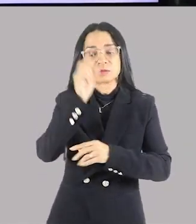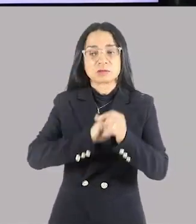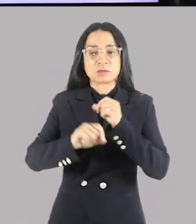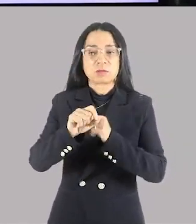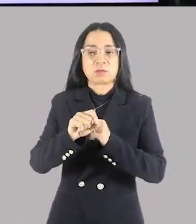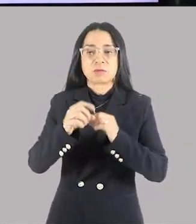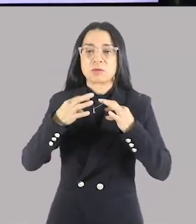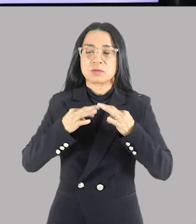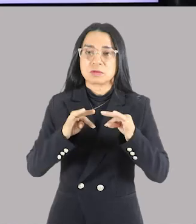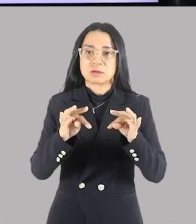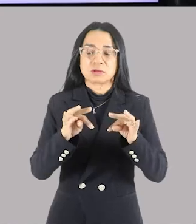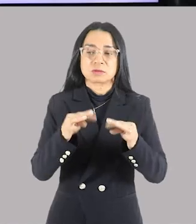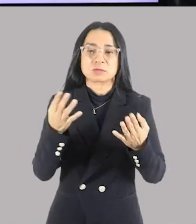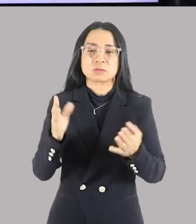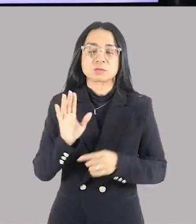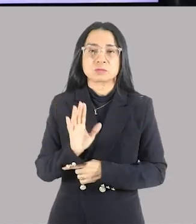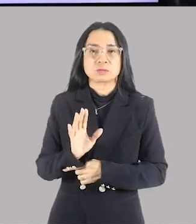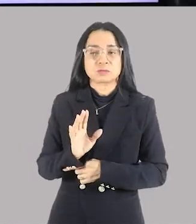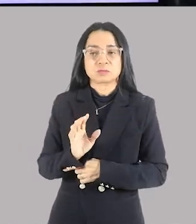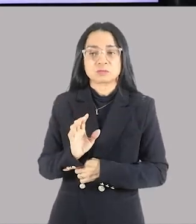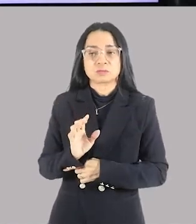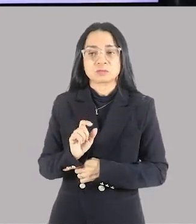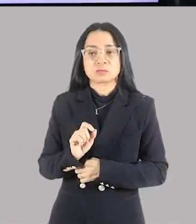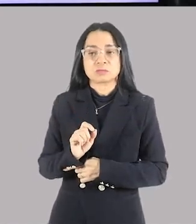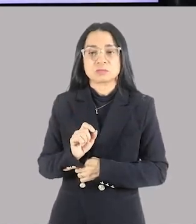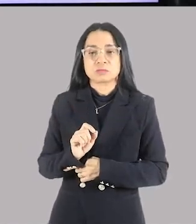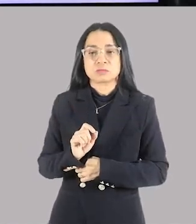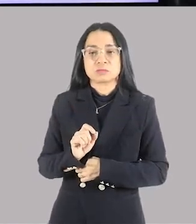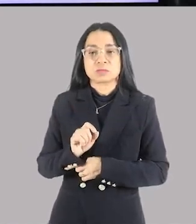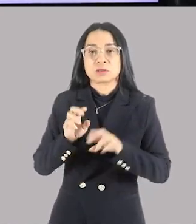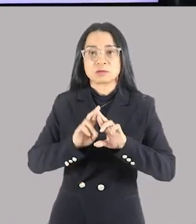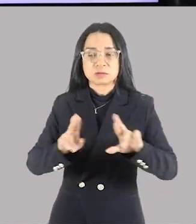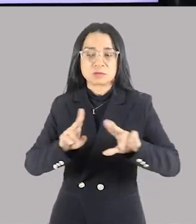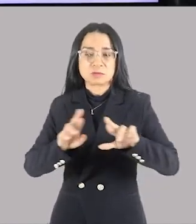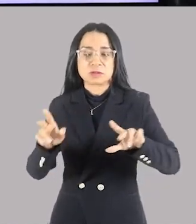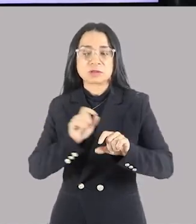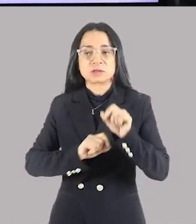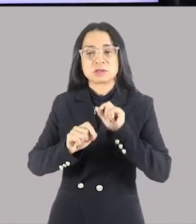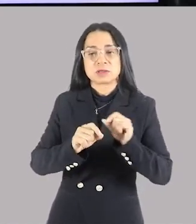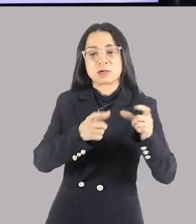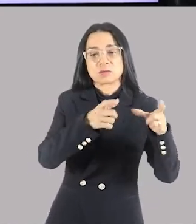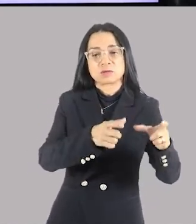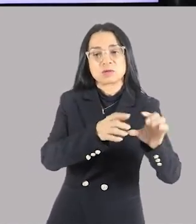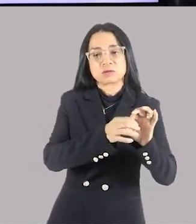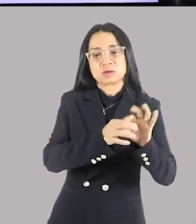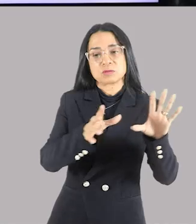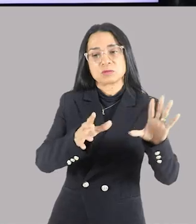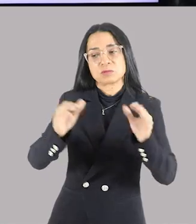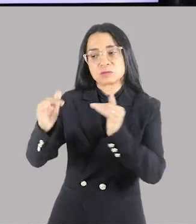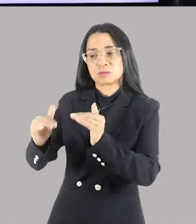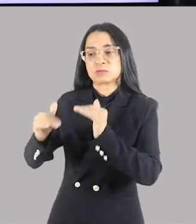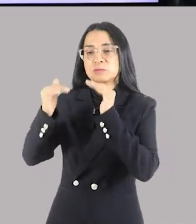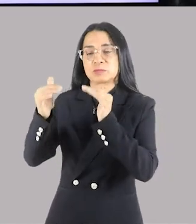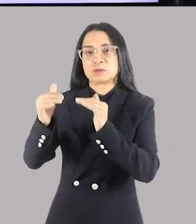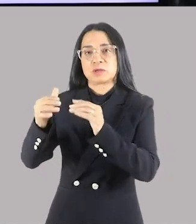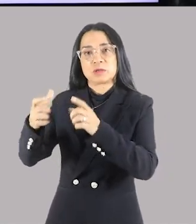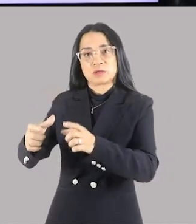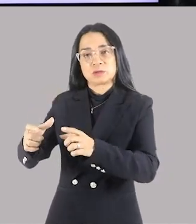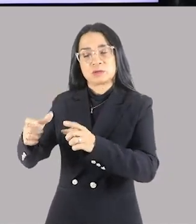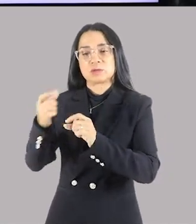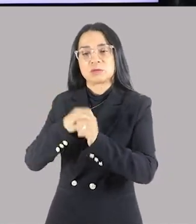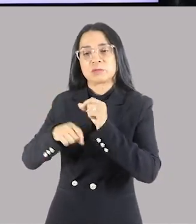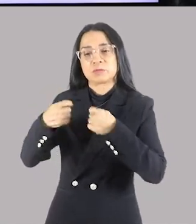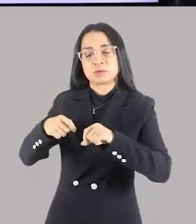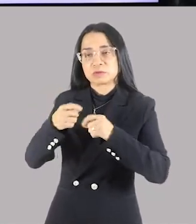ok? Portanto, para distinguir os órgãos autônomos dos órgãos superiores, nós temos que observar que os órgãos